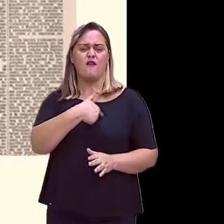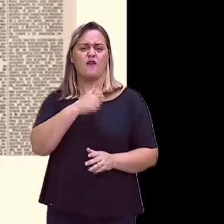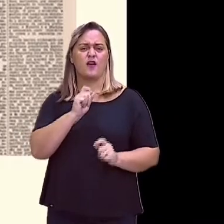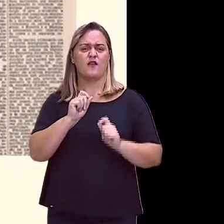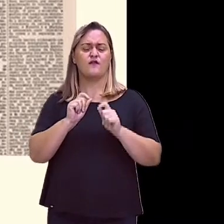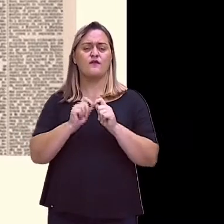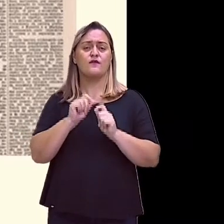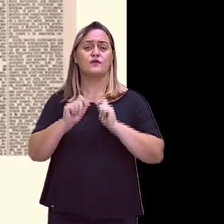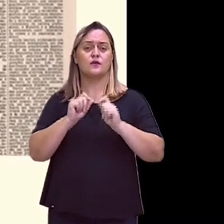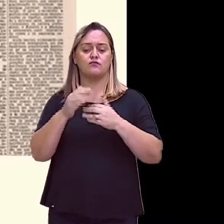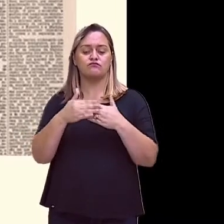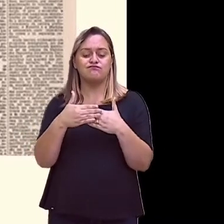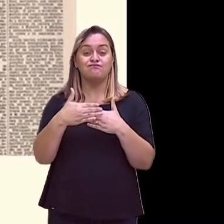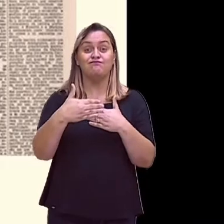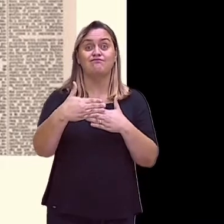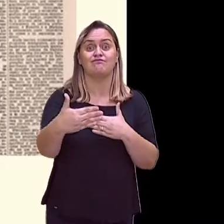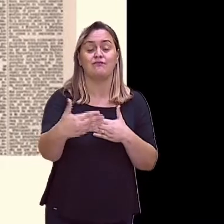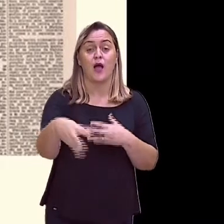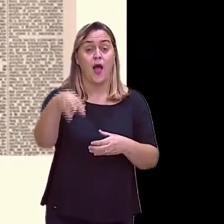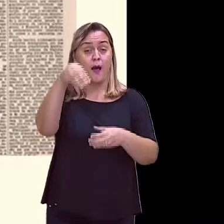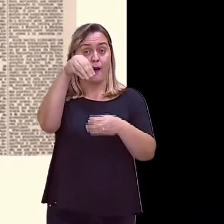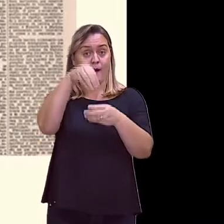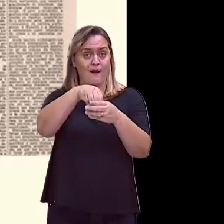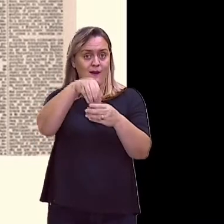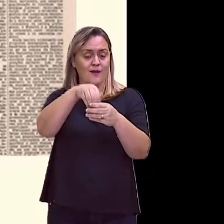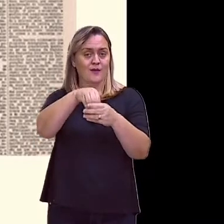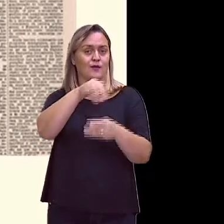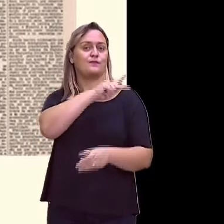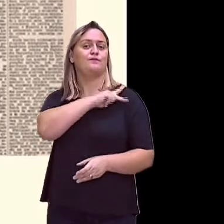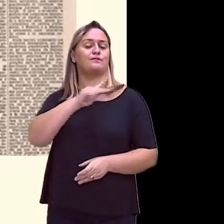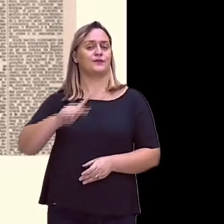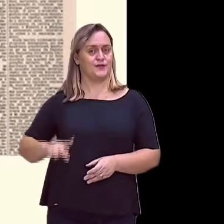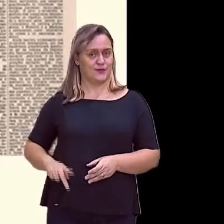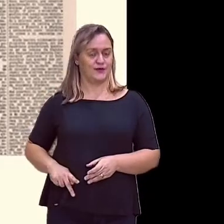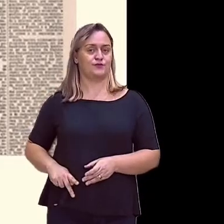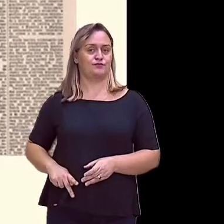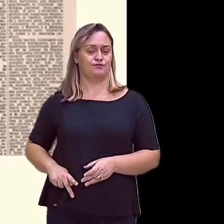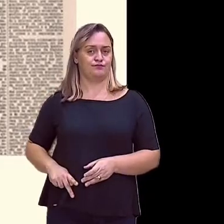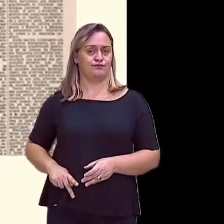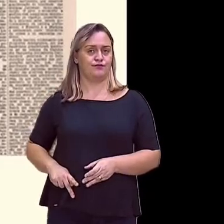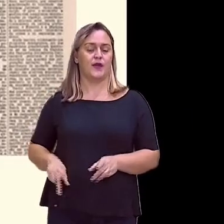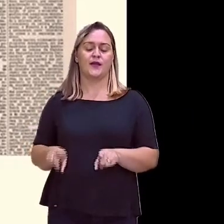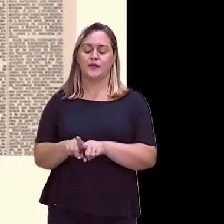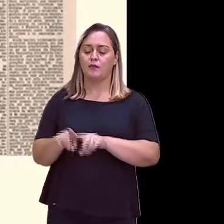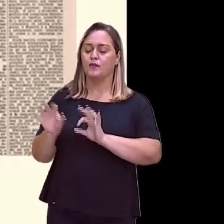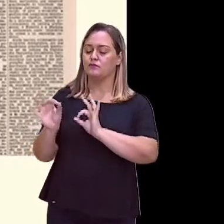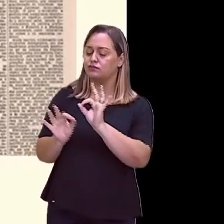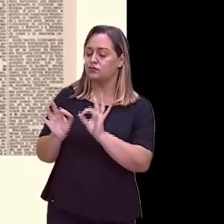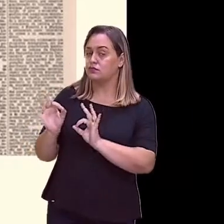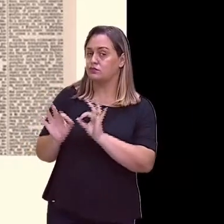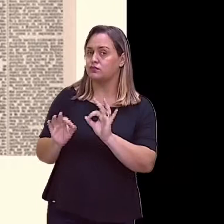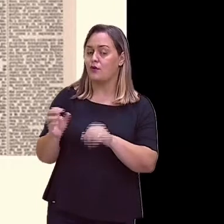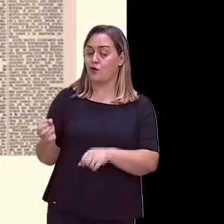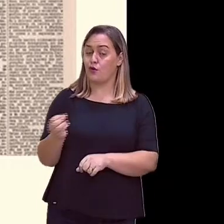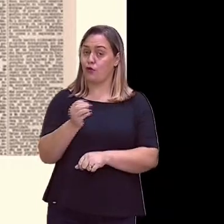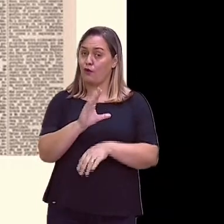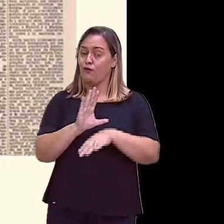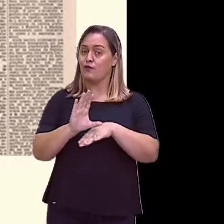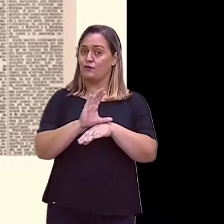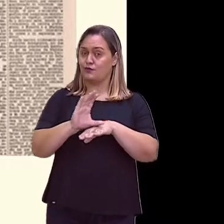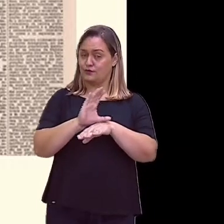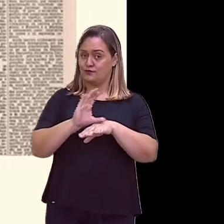de eleição presidencial, que já estava marcada, e a elaboração de uma nova Constituição